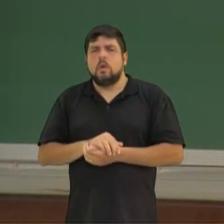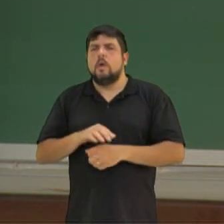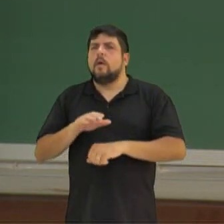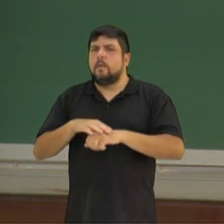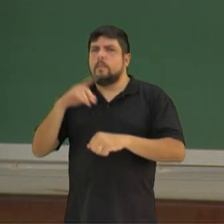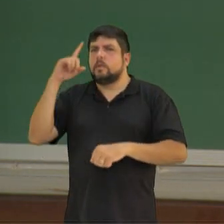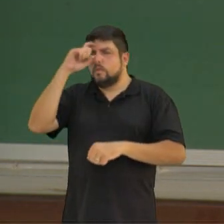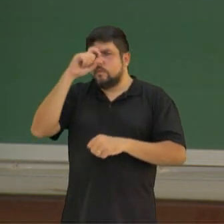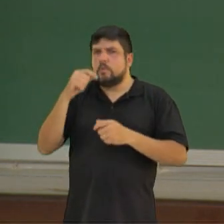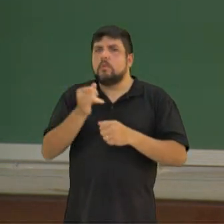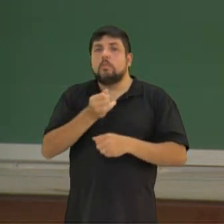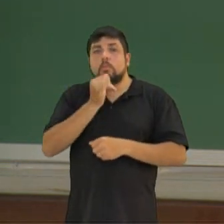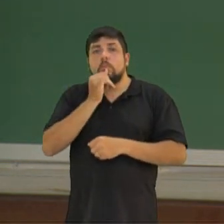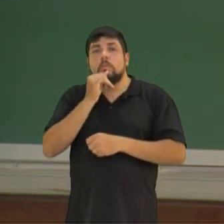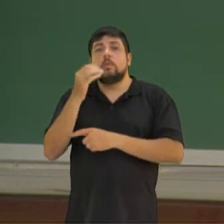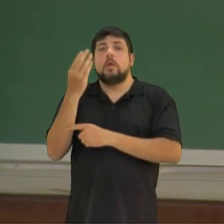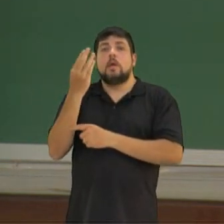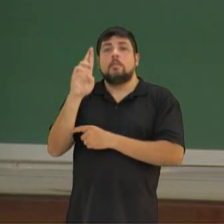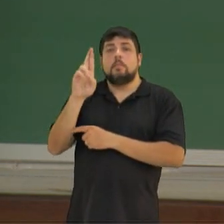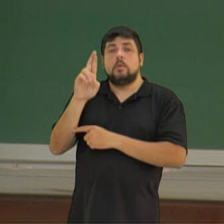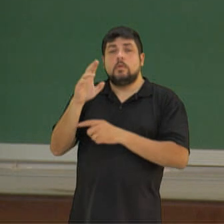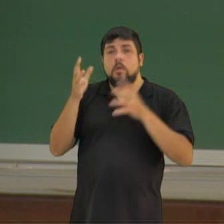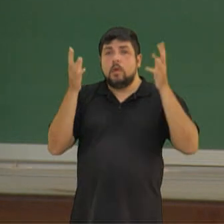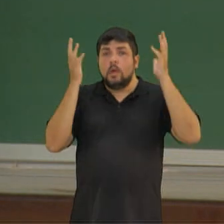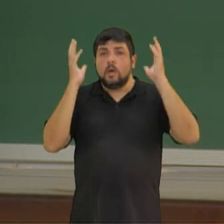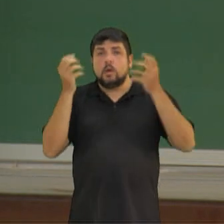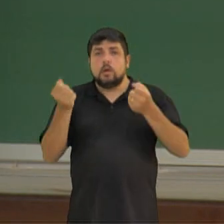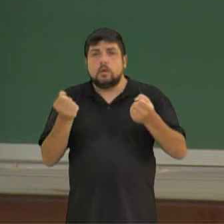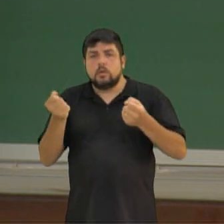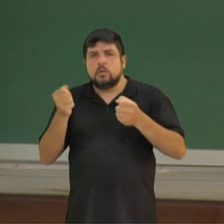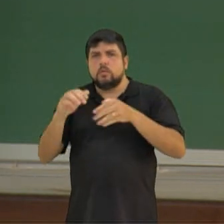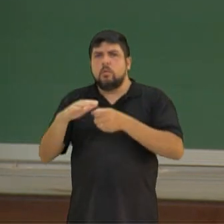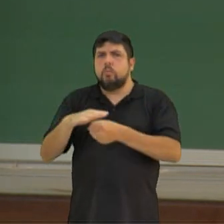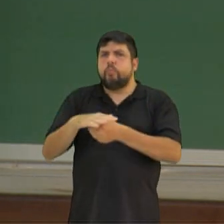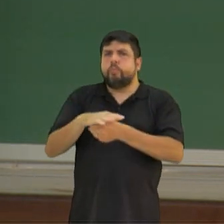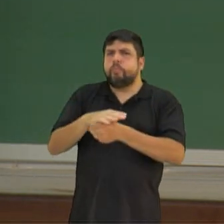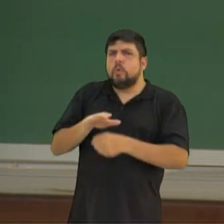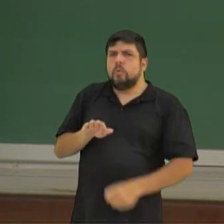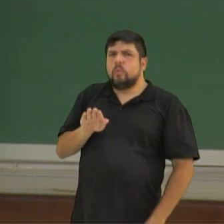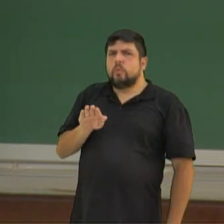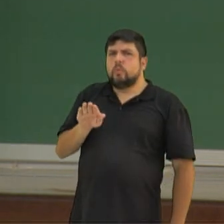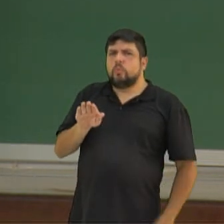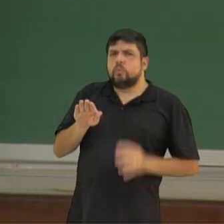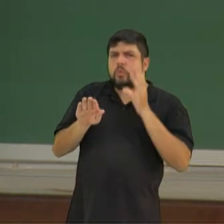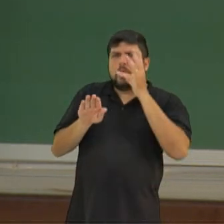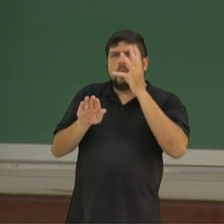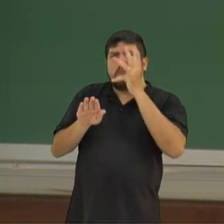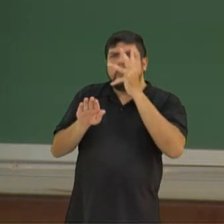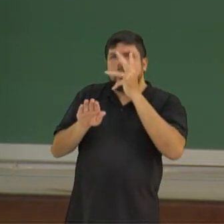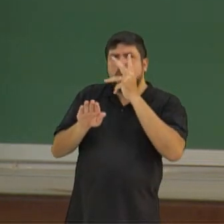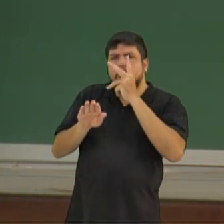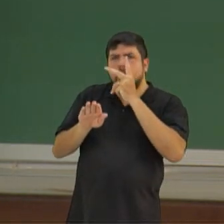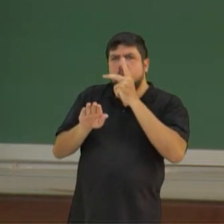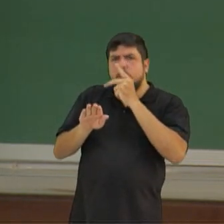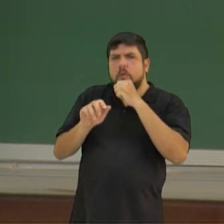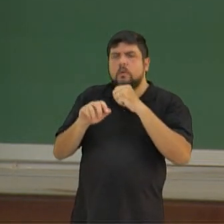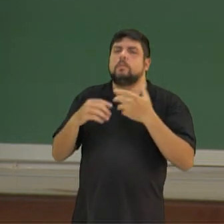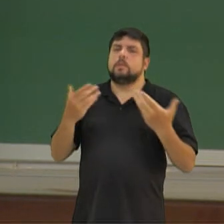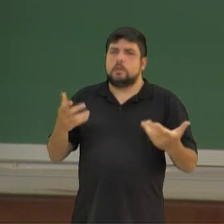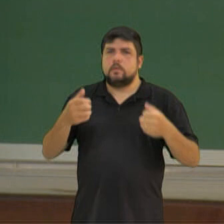Porque a massa dele é maior, então ele tem menos aceleração, tá? Isso é explicado pela segunda lei de Newton.